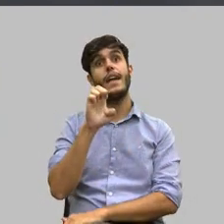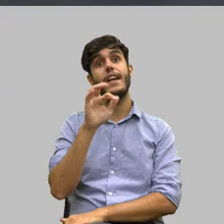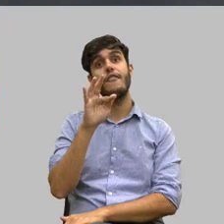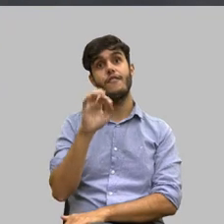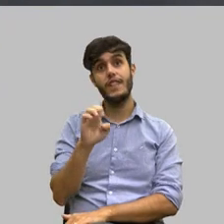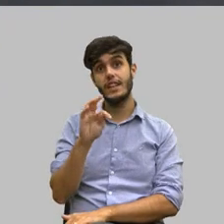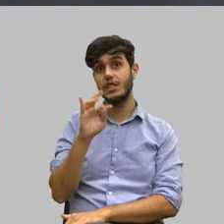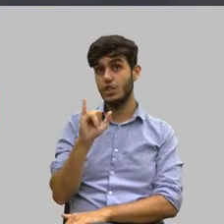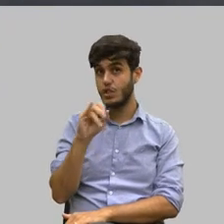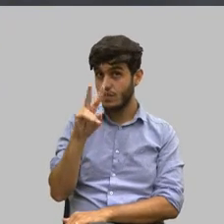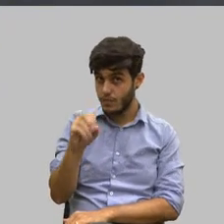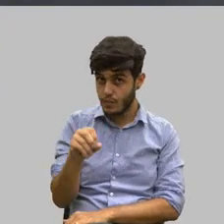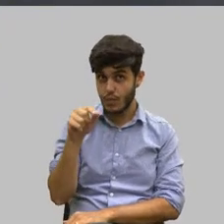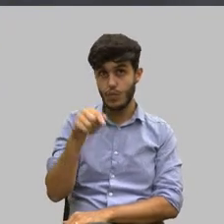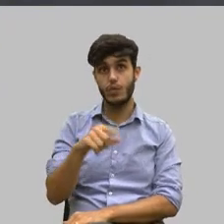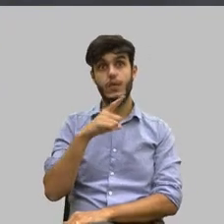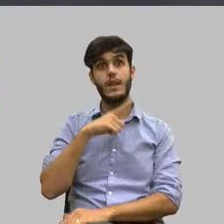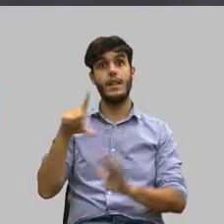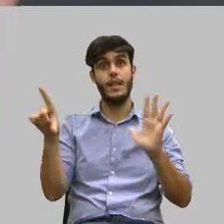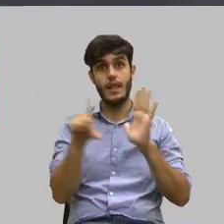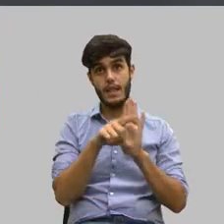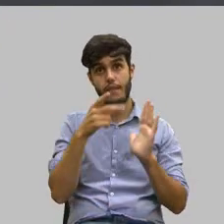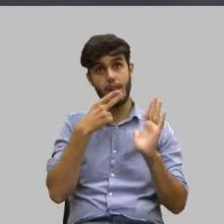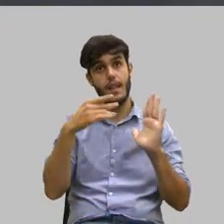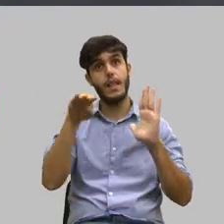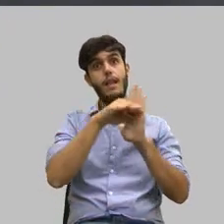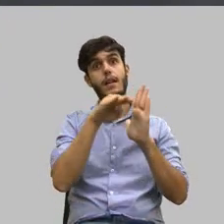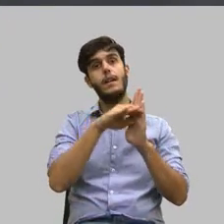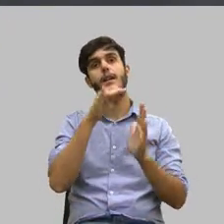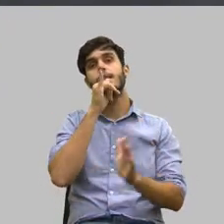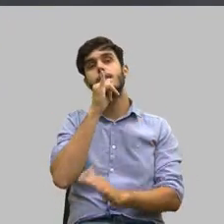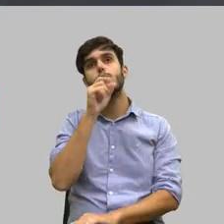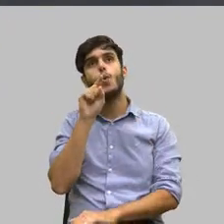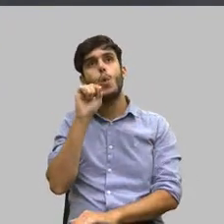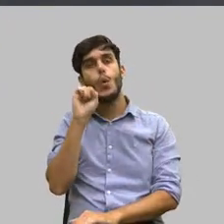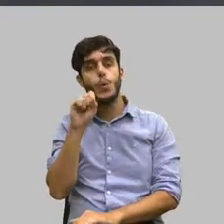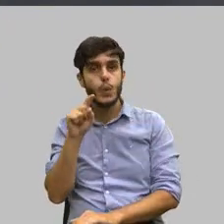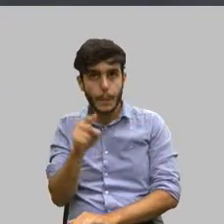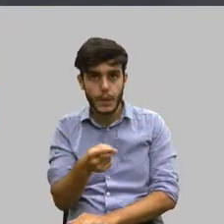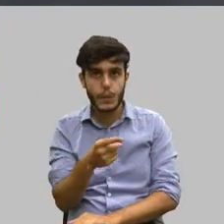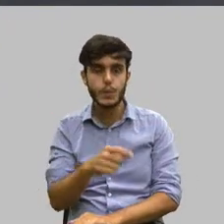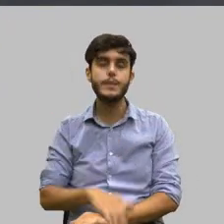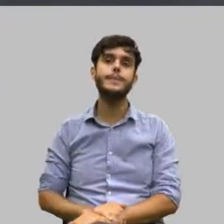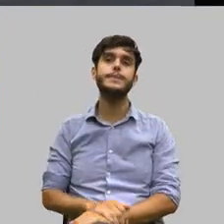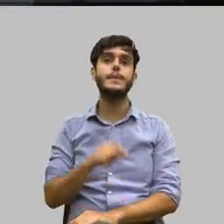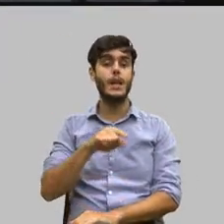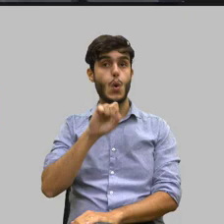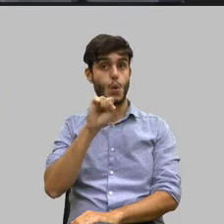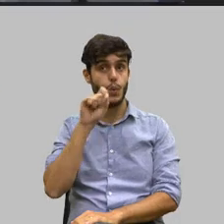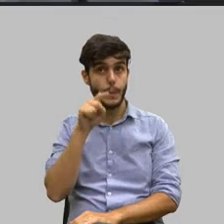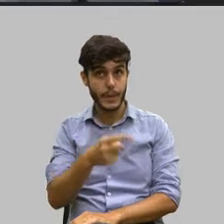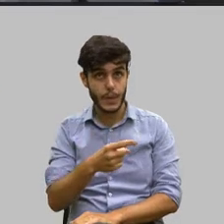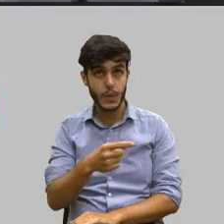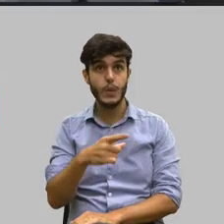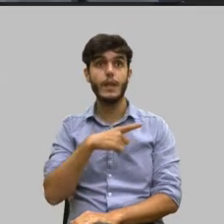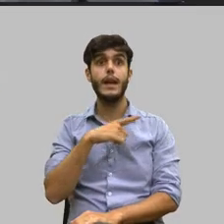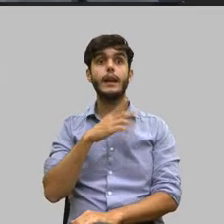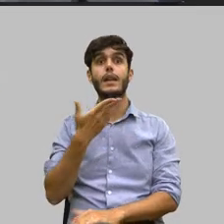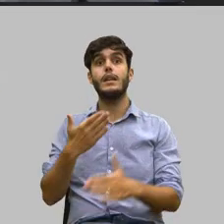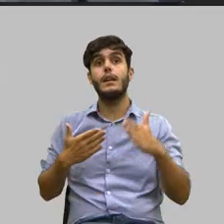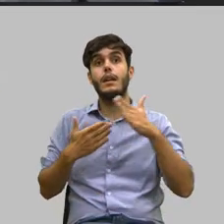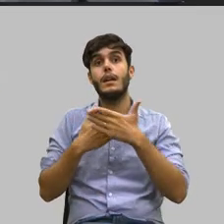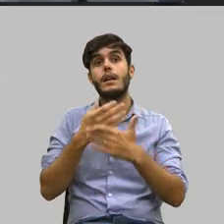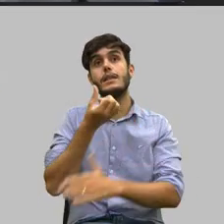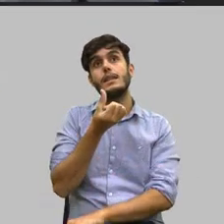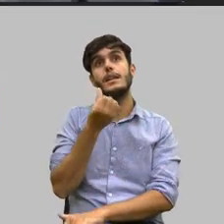nós temos uma lei que ela fixa o nosso efetivo em 8.000 desses 8.000 eh nós só podemos chegar a ser